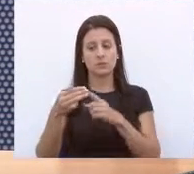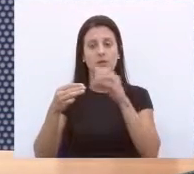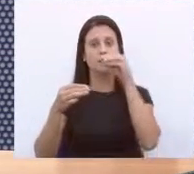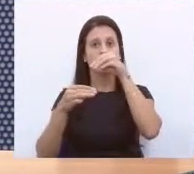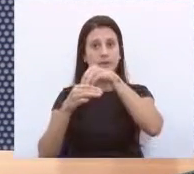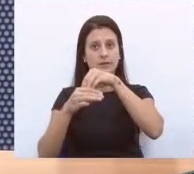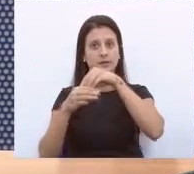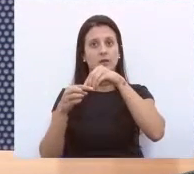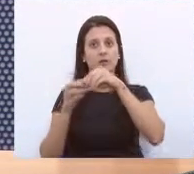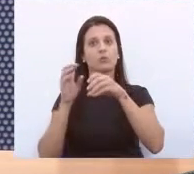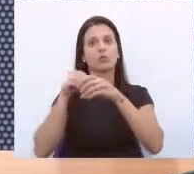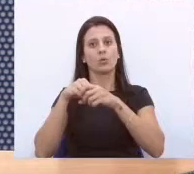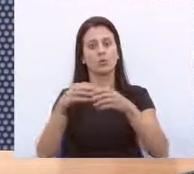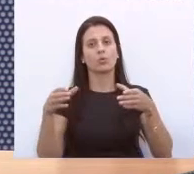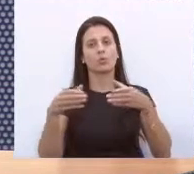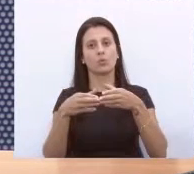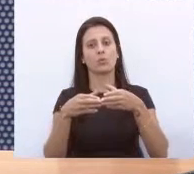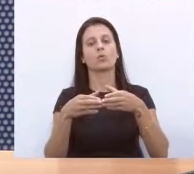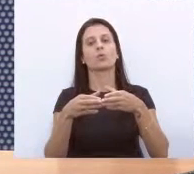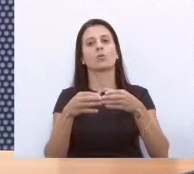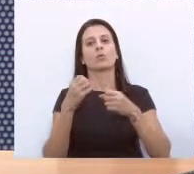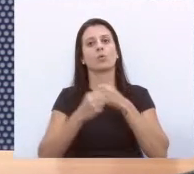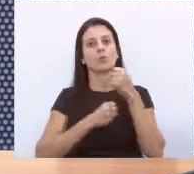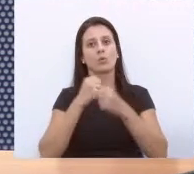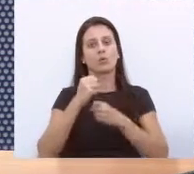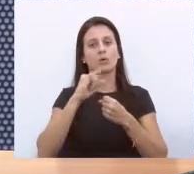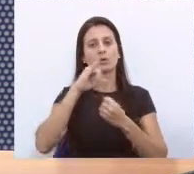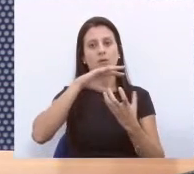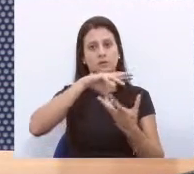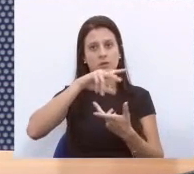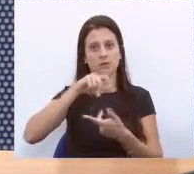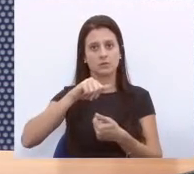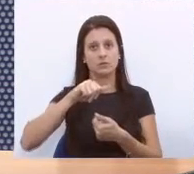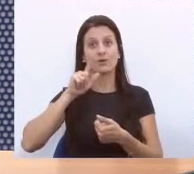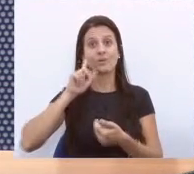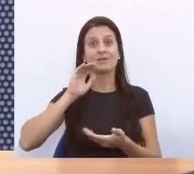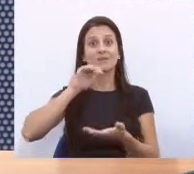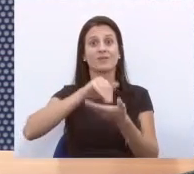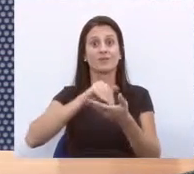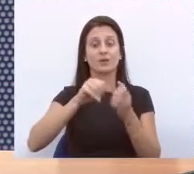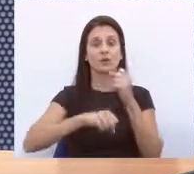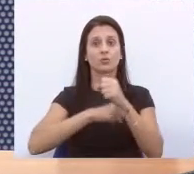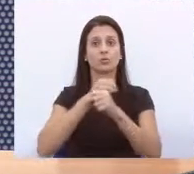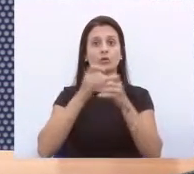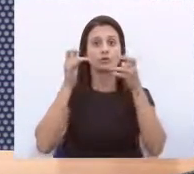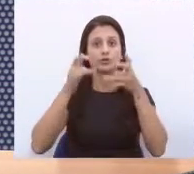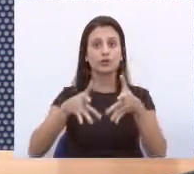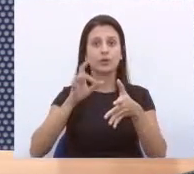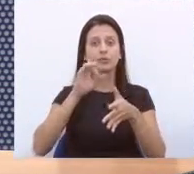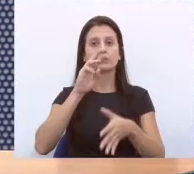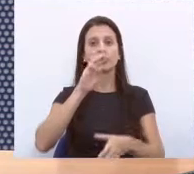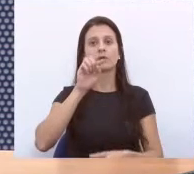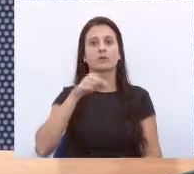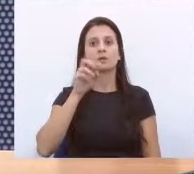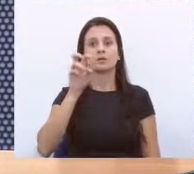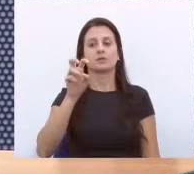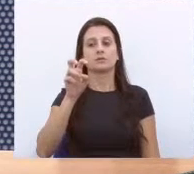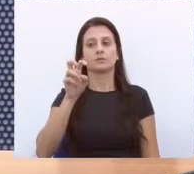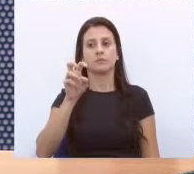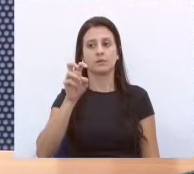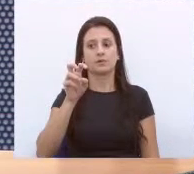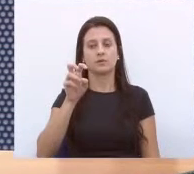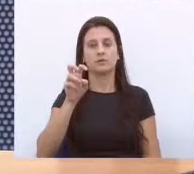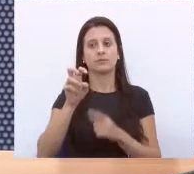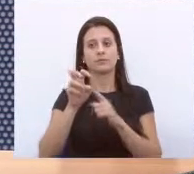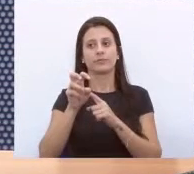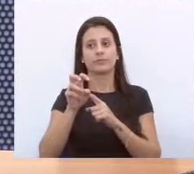colocamos a corrida internacional mas ao final do ano nós tínhamos apenas três milhões e meio nós terminamos este ano com três milhões